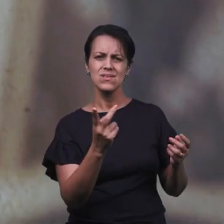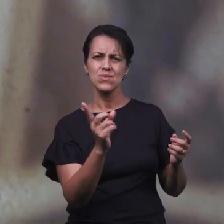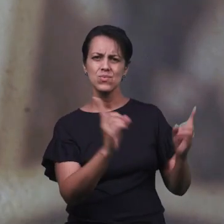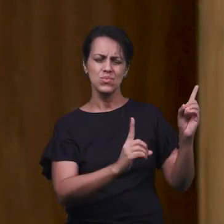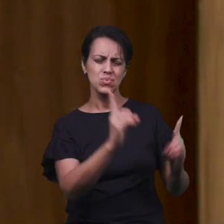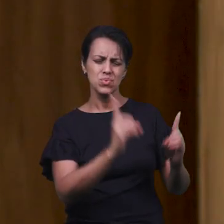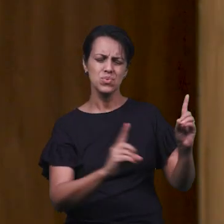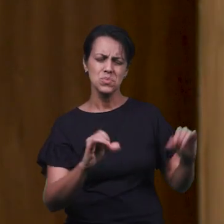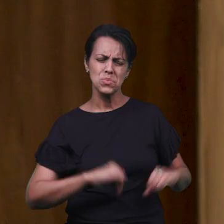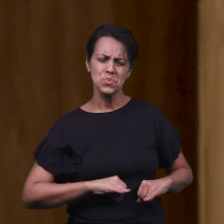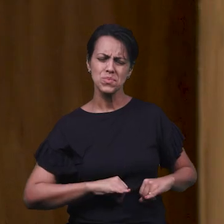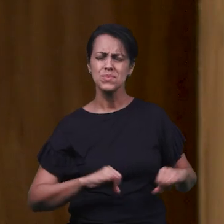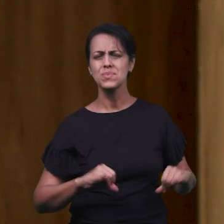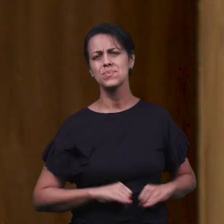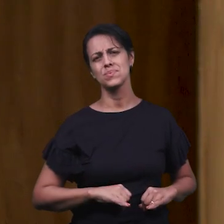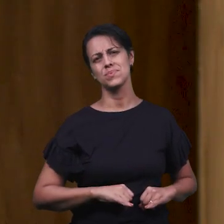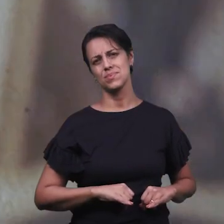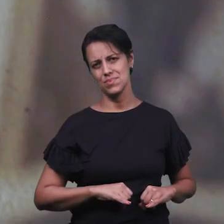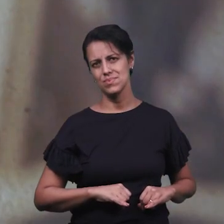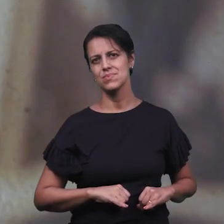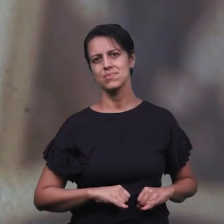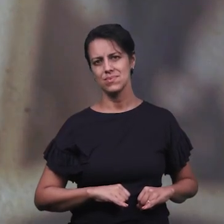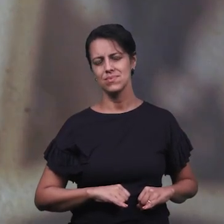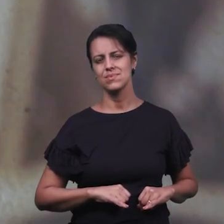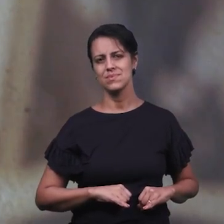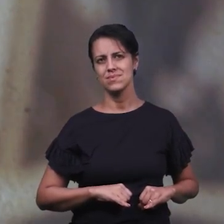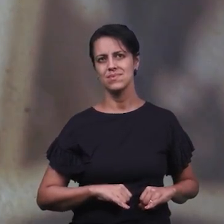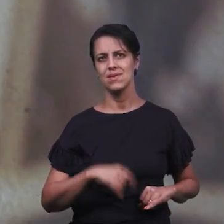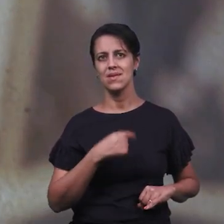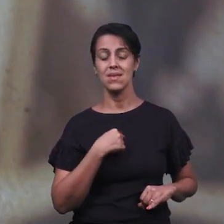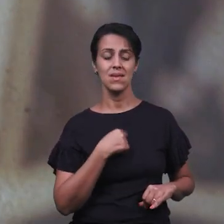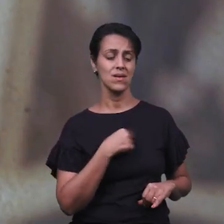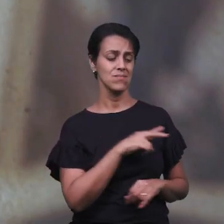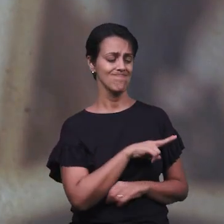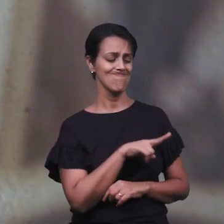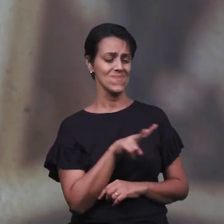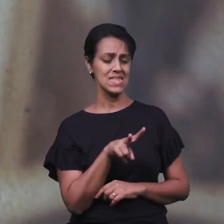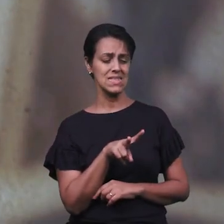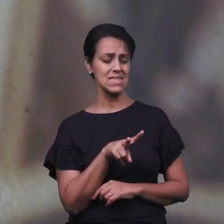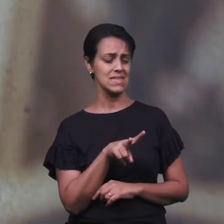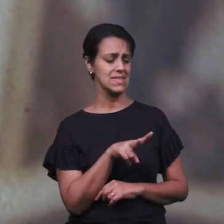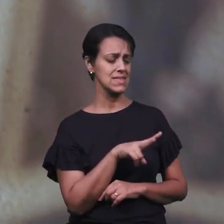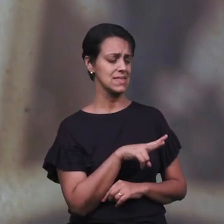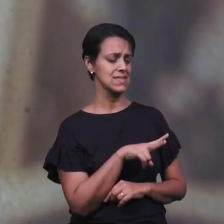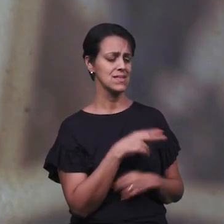Sim, exatamente. Tanto sofrimento e eu fico, assim, olhando.